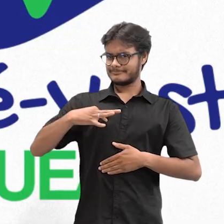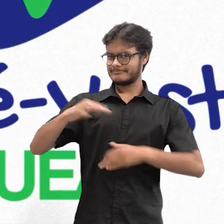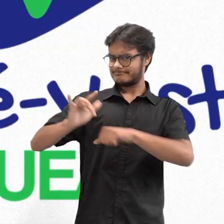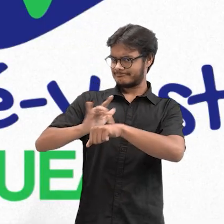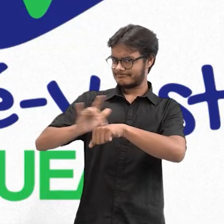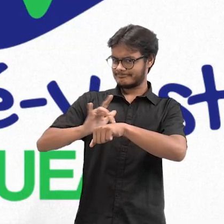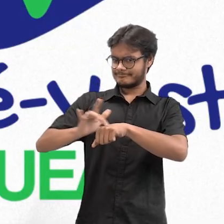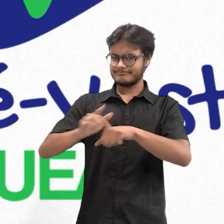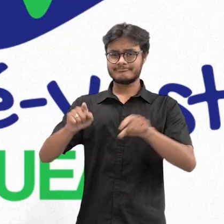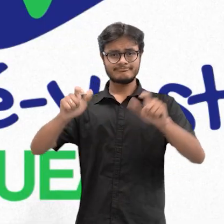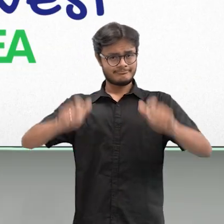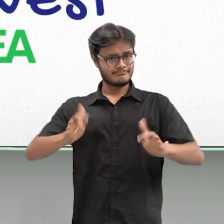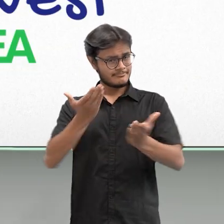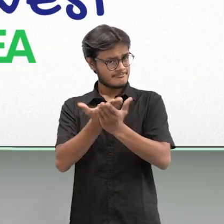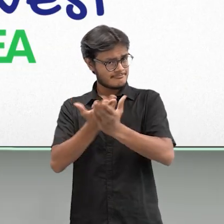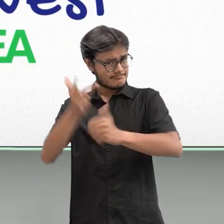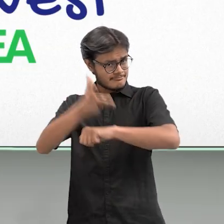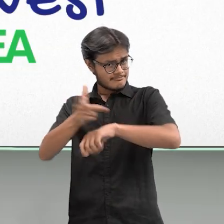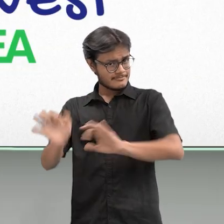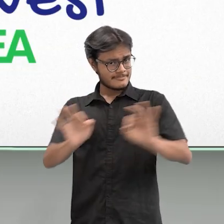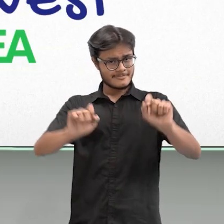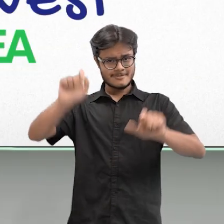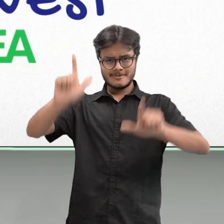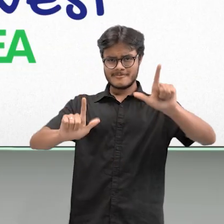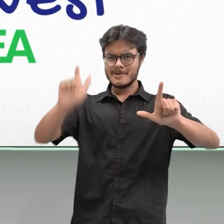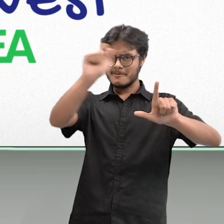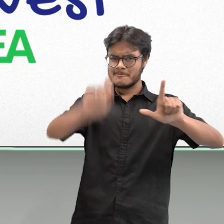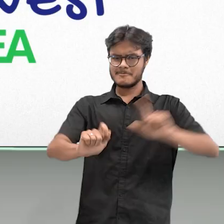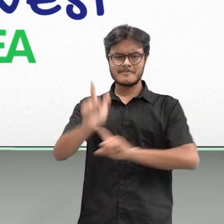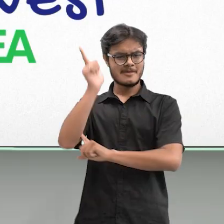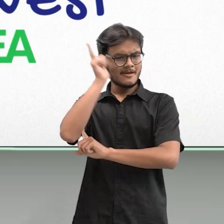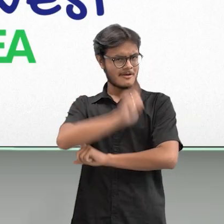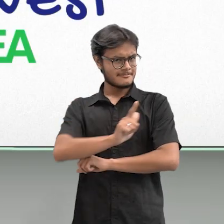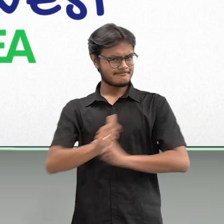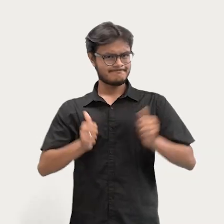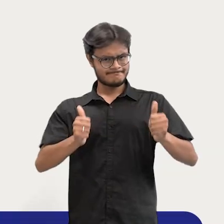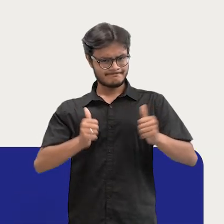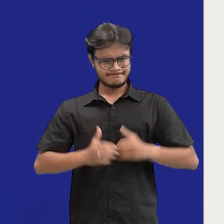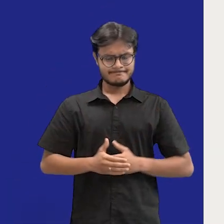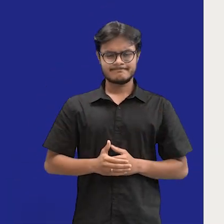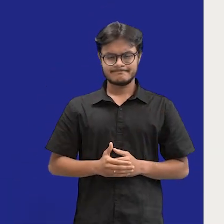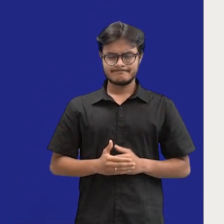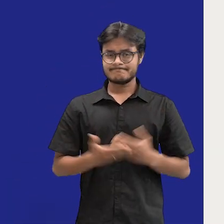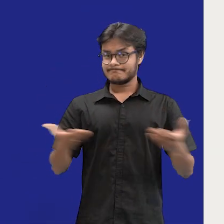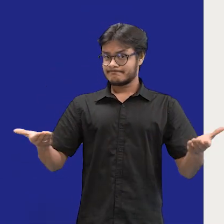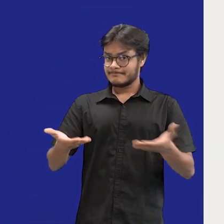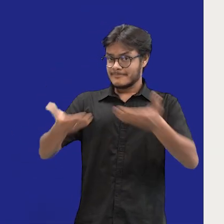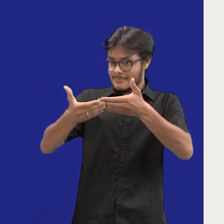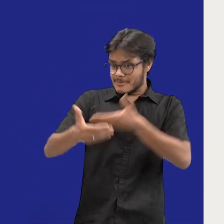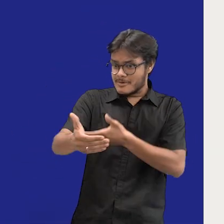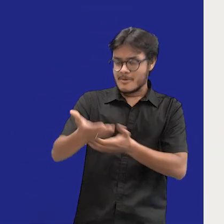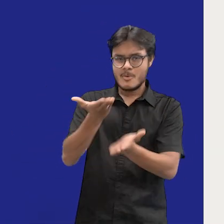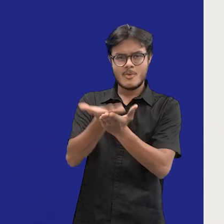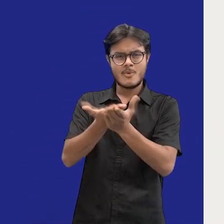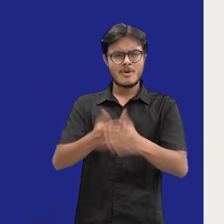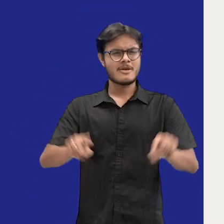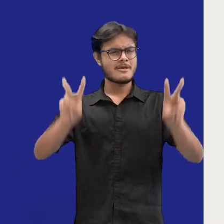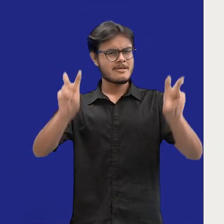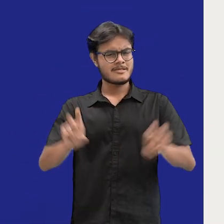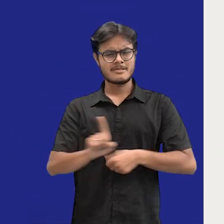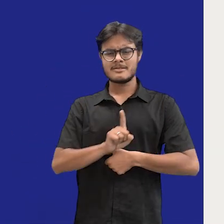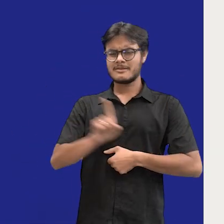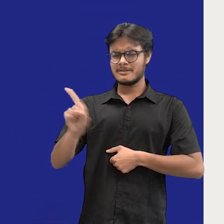jeans, estamos em um estúdio de TV e eu usarei tela interativa para anotações. E para a nossa aula de hoje, nós vamos falar sobre um